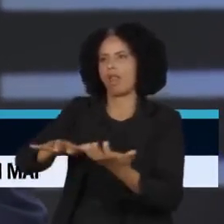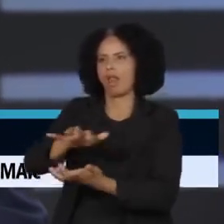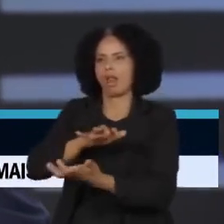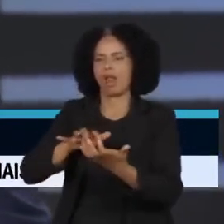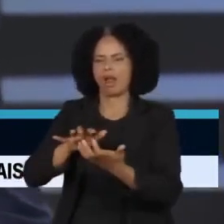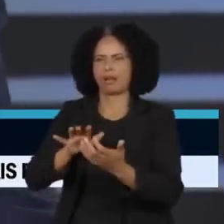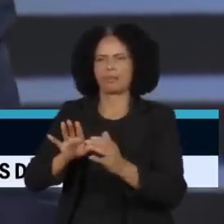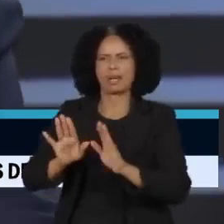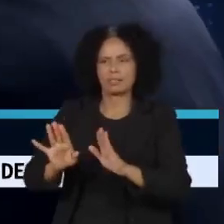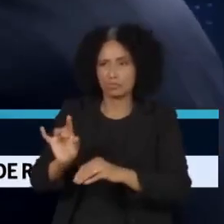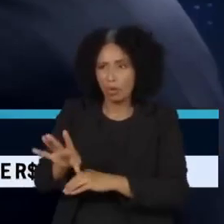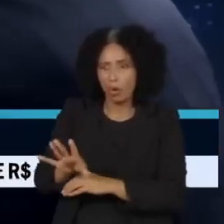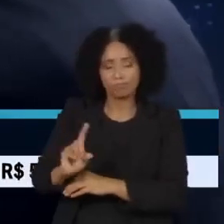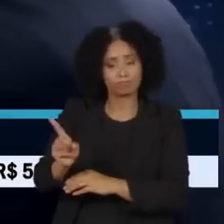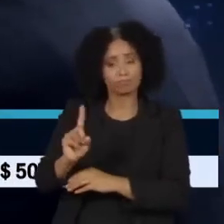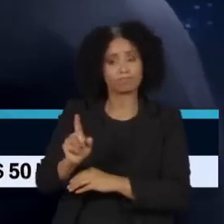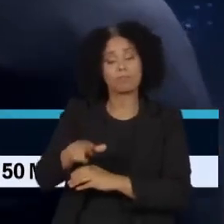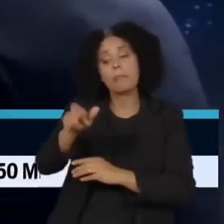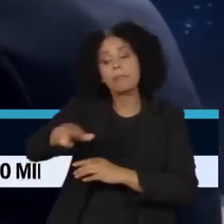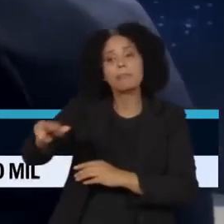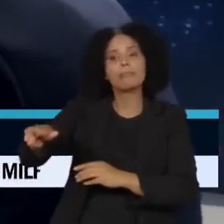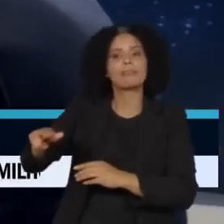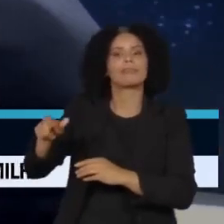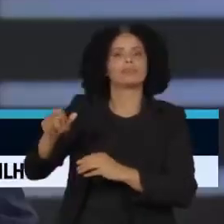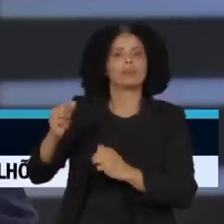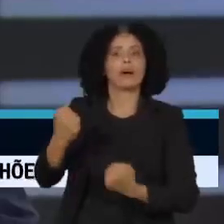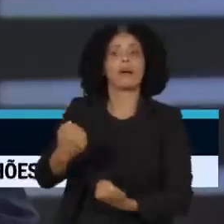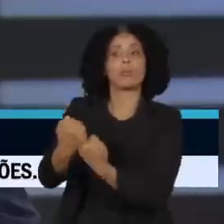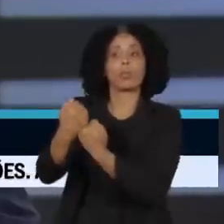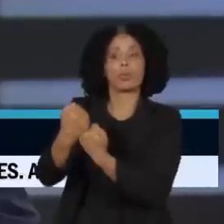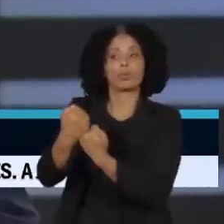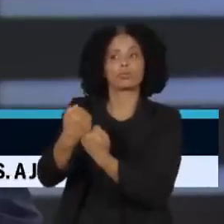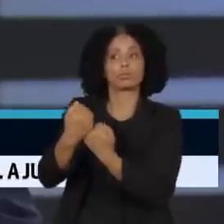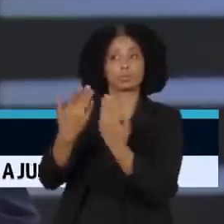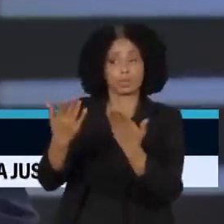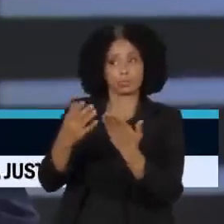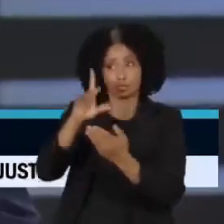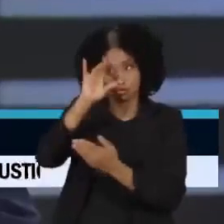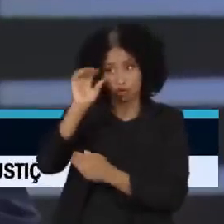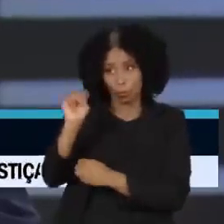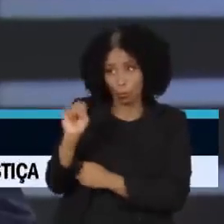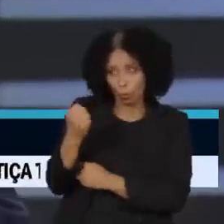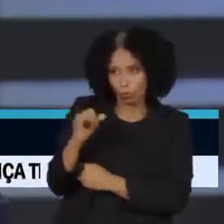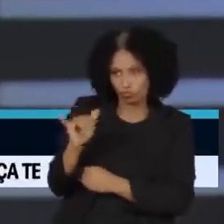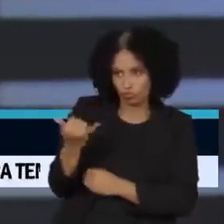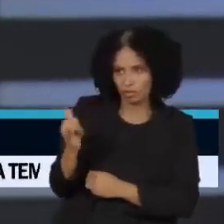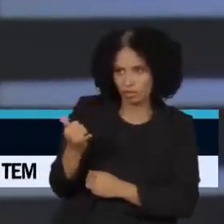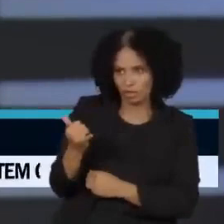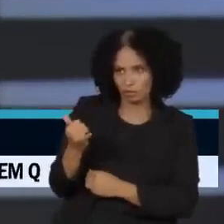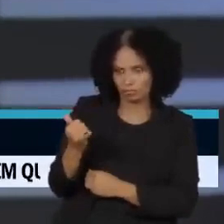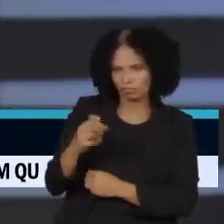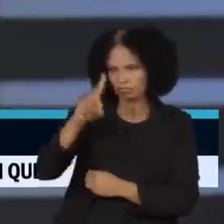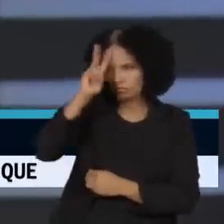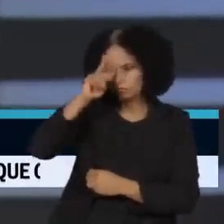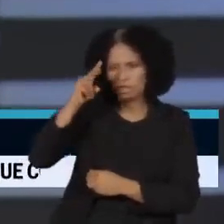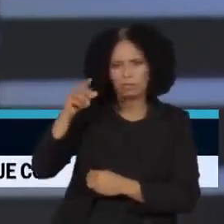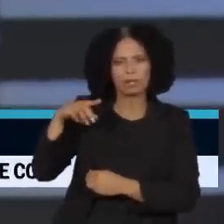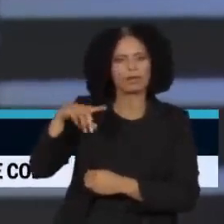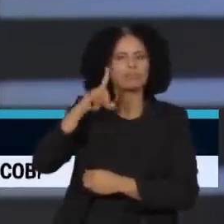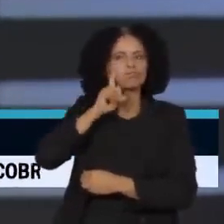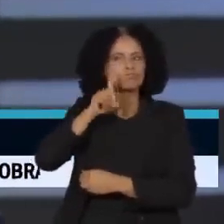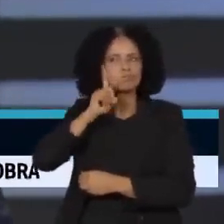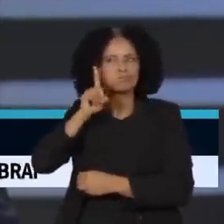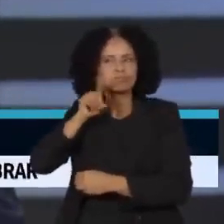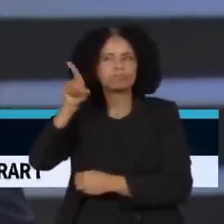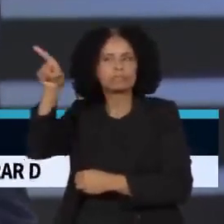mais do que isso os que apoiaram É bom lembrar que o dia 8 de janeiro que é nosso dia da infâmia lembrar lá nos Estados Unidos ataca